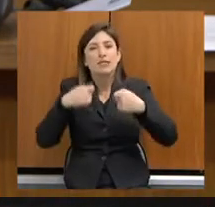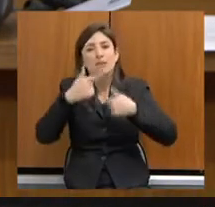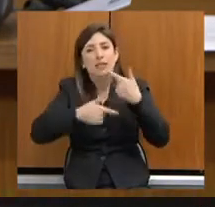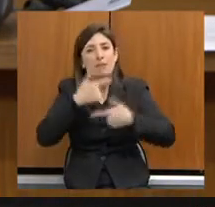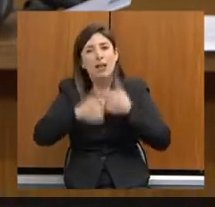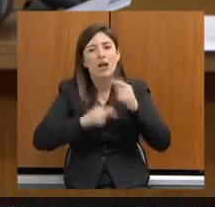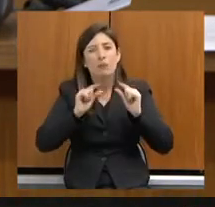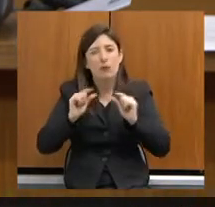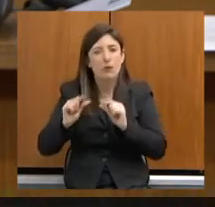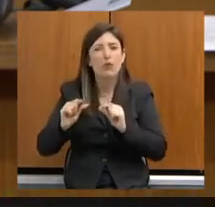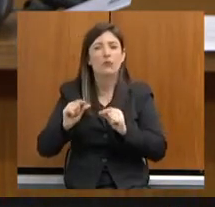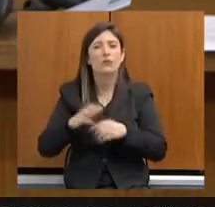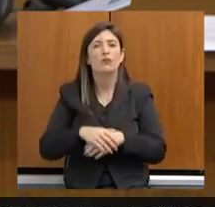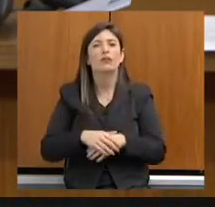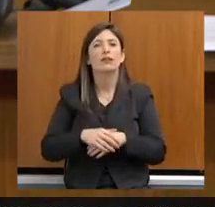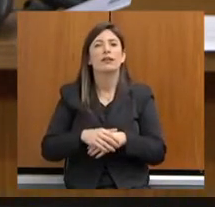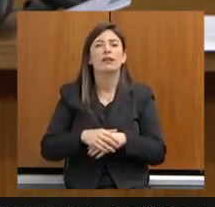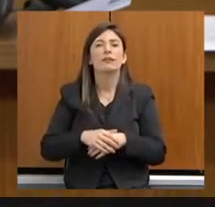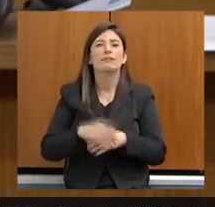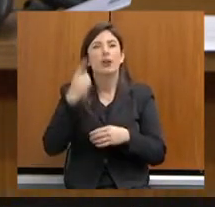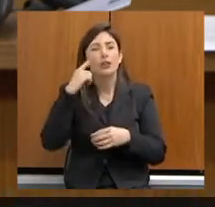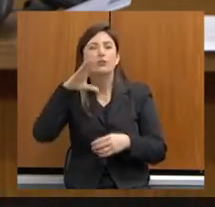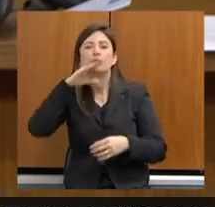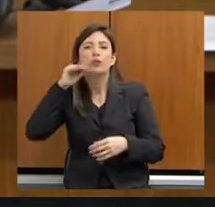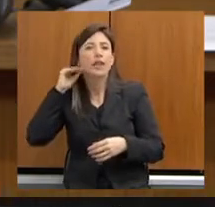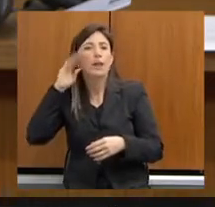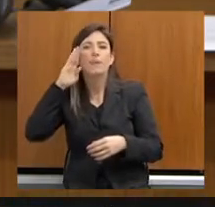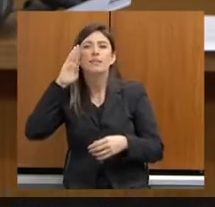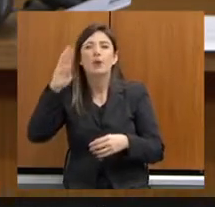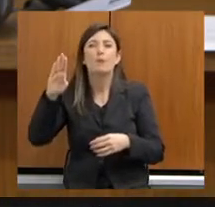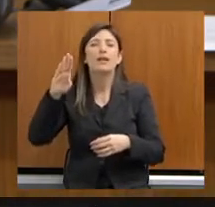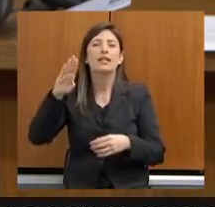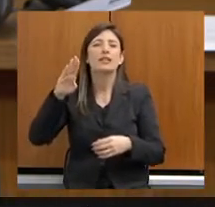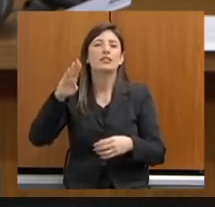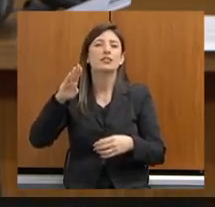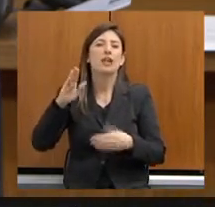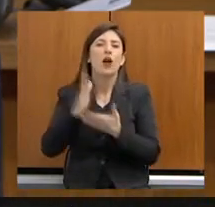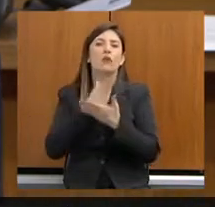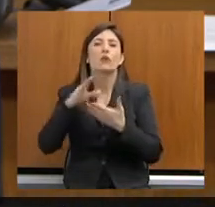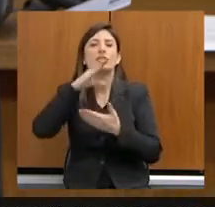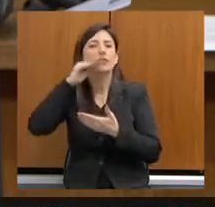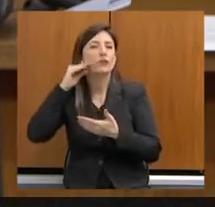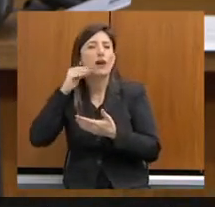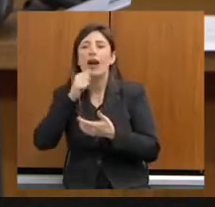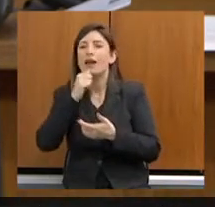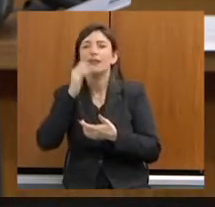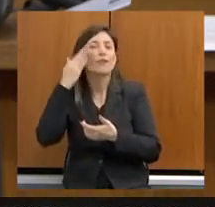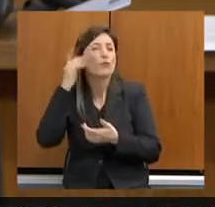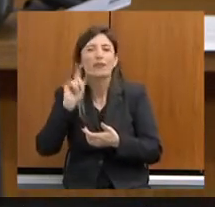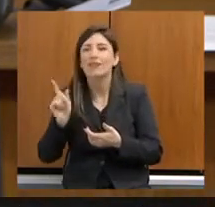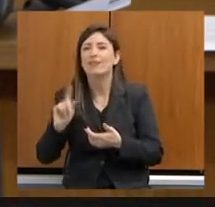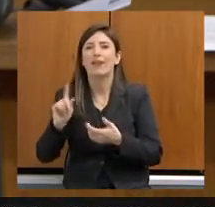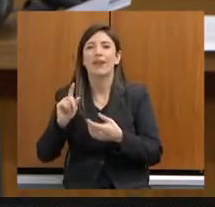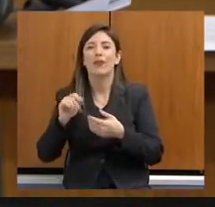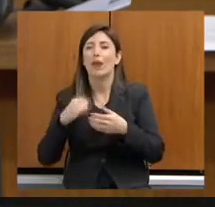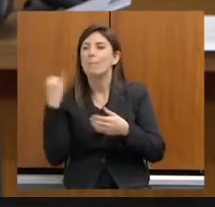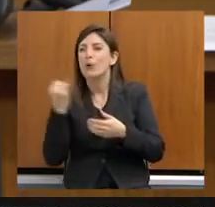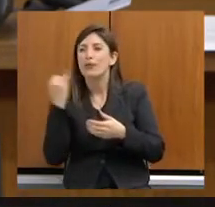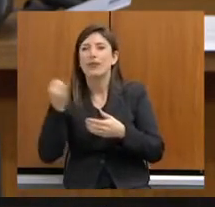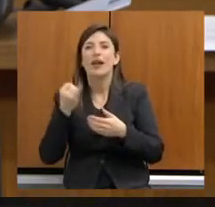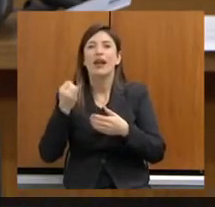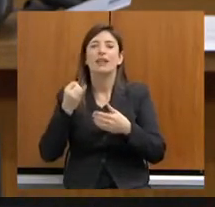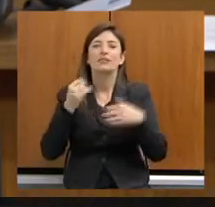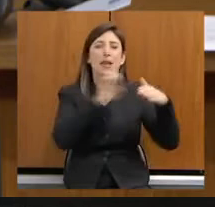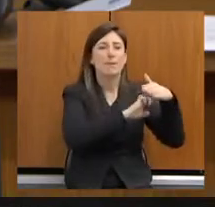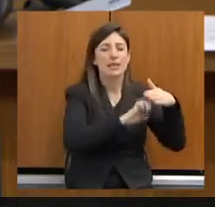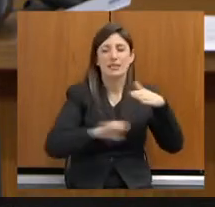funcionários especialmente os servidores que ainda não entenderam a importância dessa processo nas tanto numa empresa conta